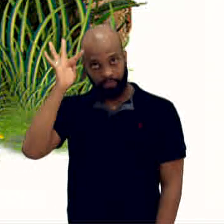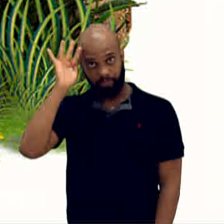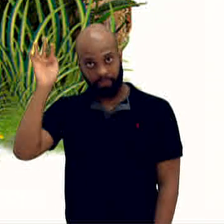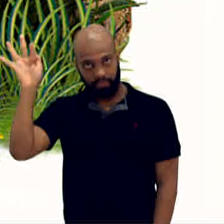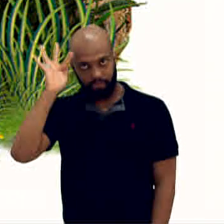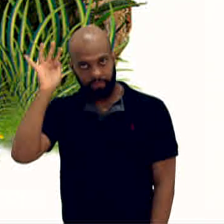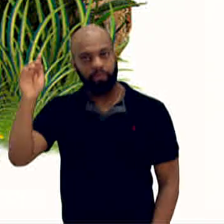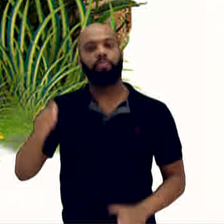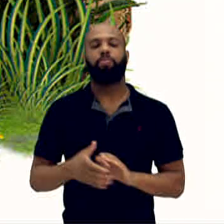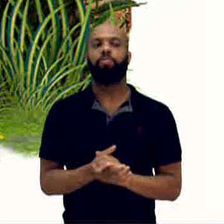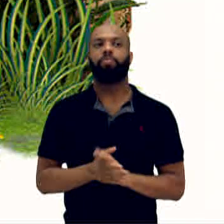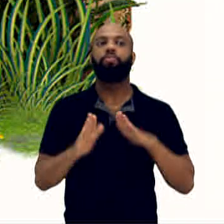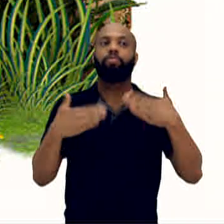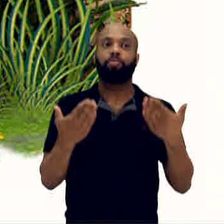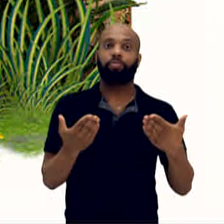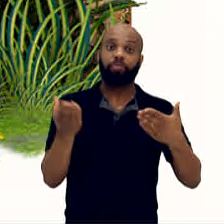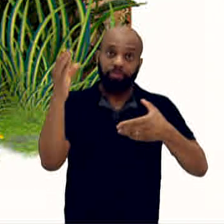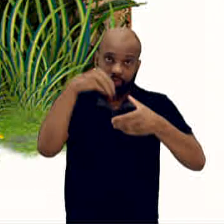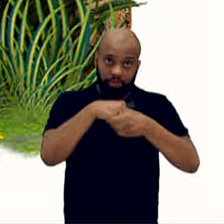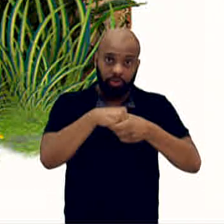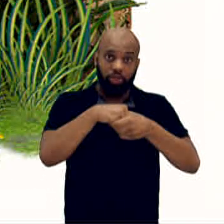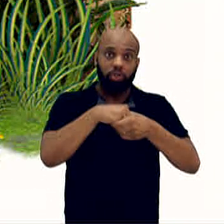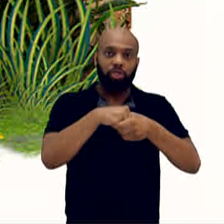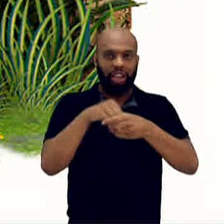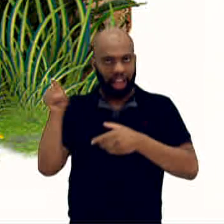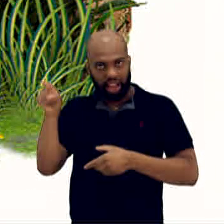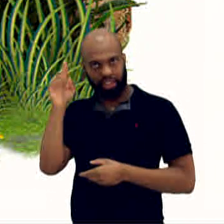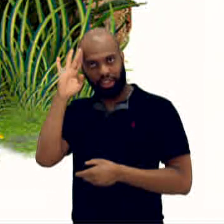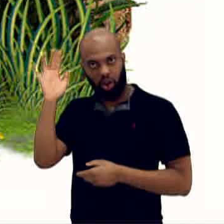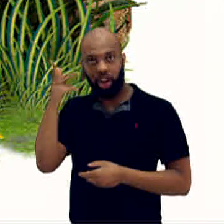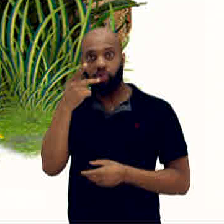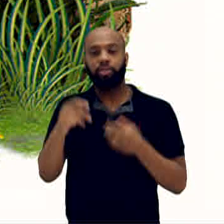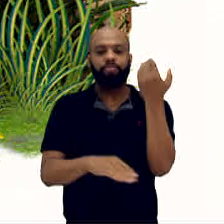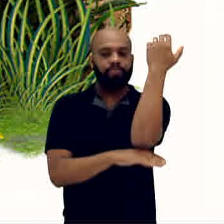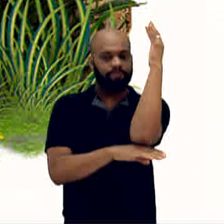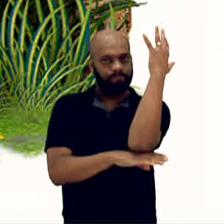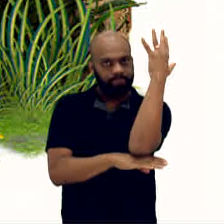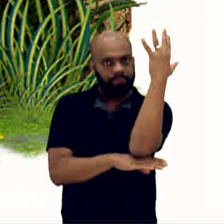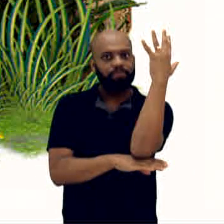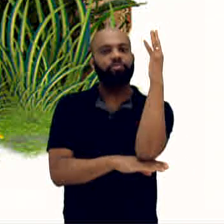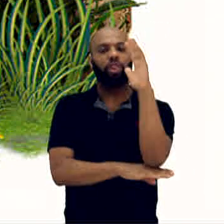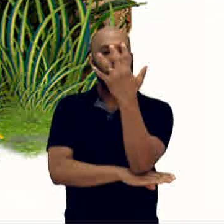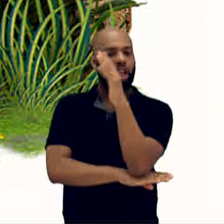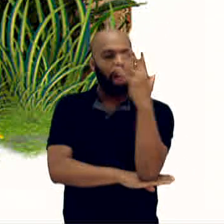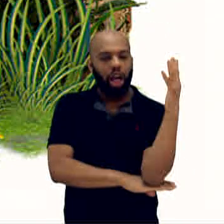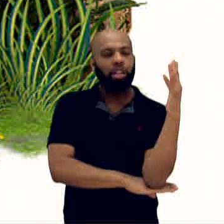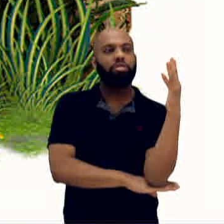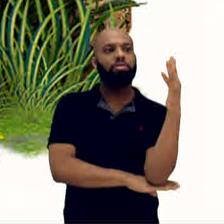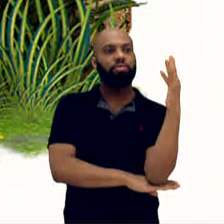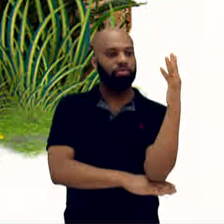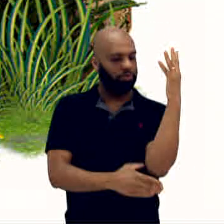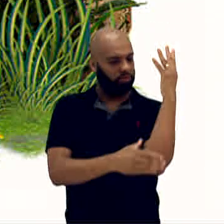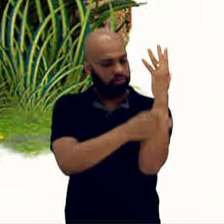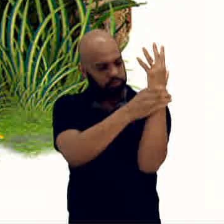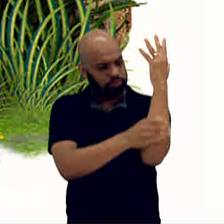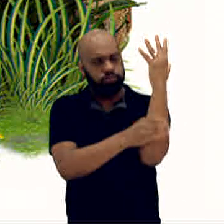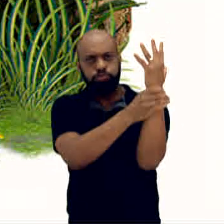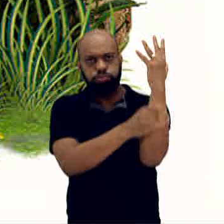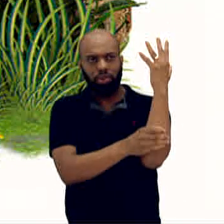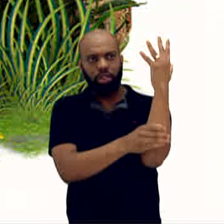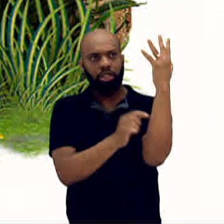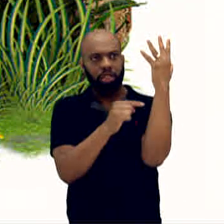dessa analogia do pomar, ele vai dizer que a árvore, né, que sustenta os frutos da filosofia, ou seja, o tronco, a base